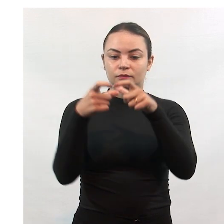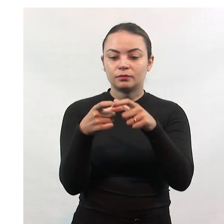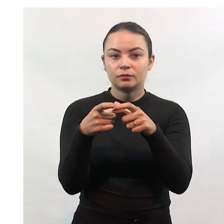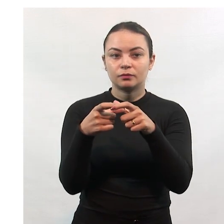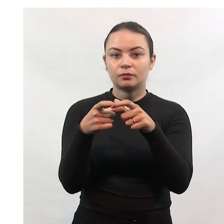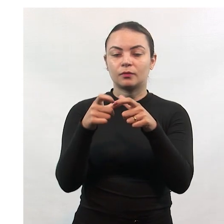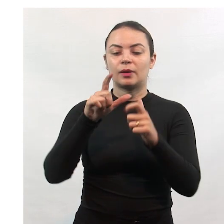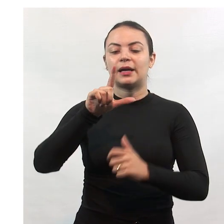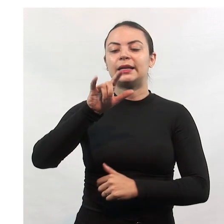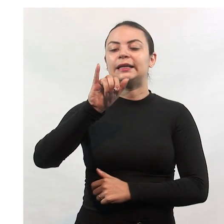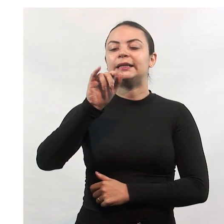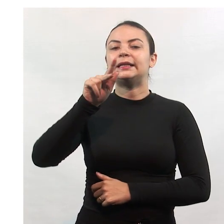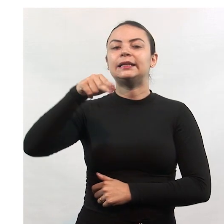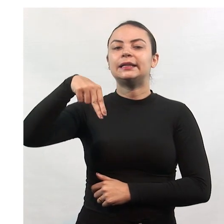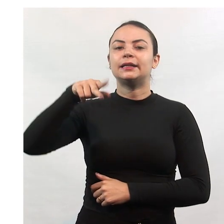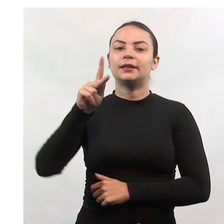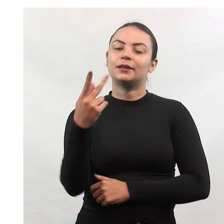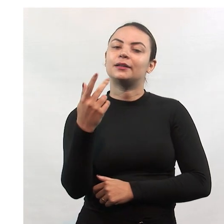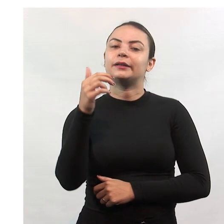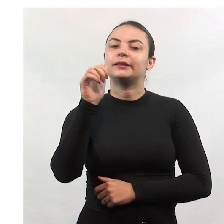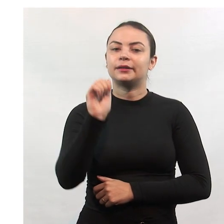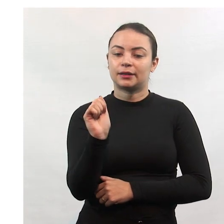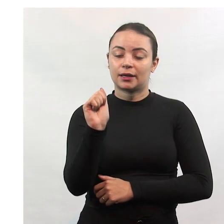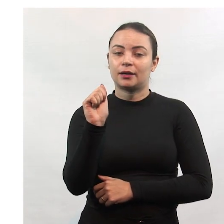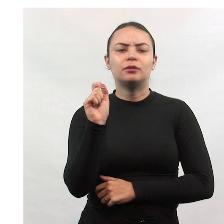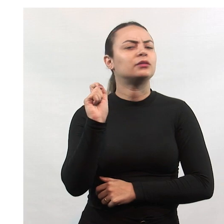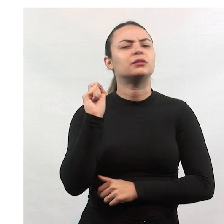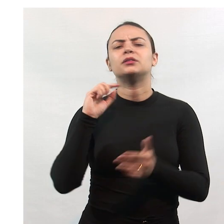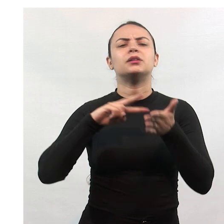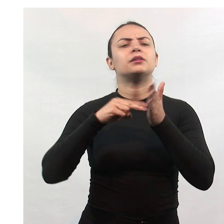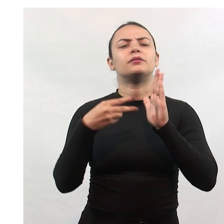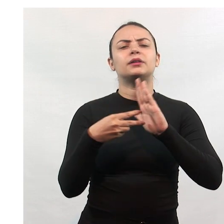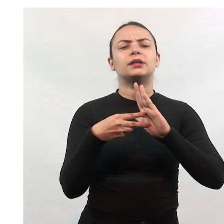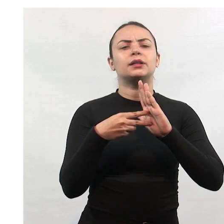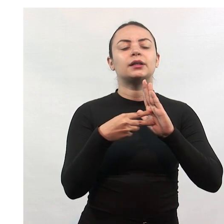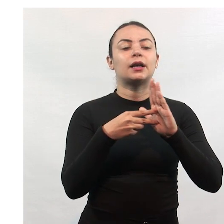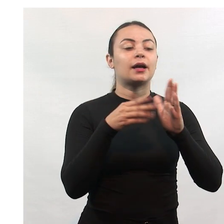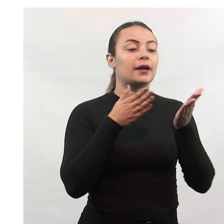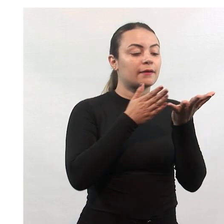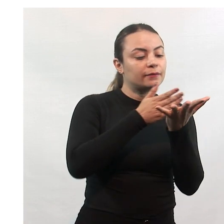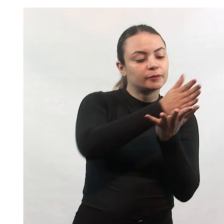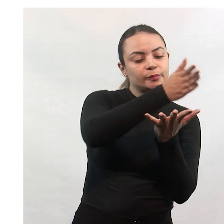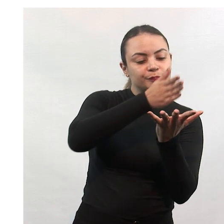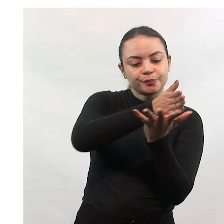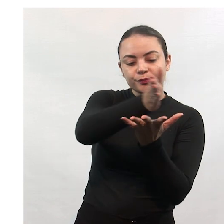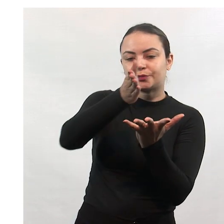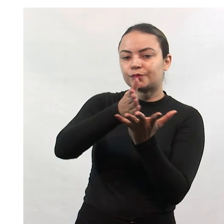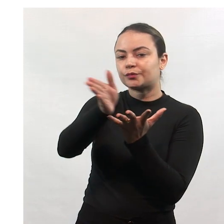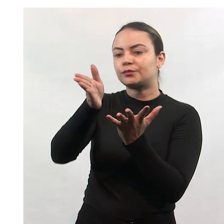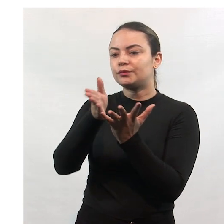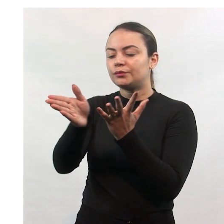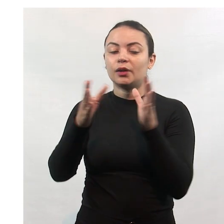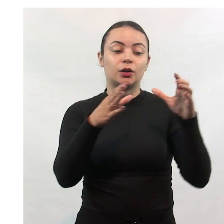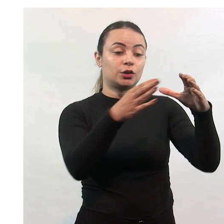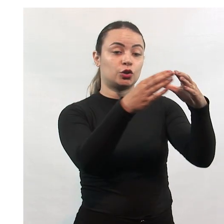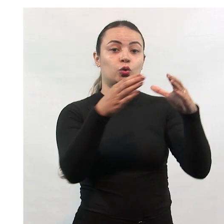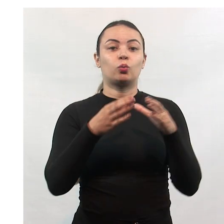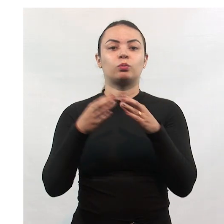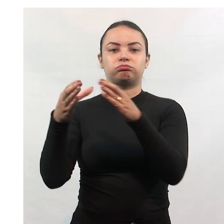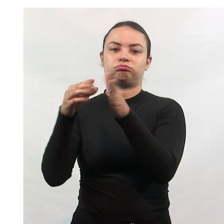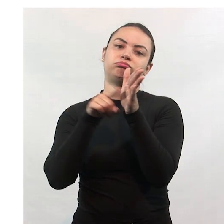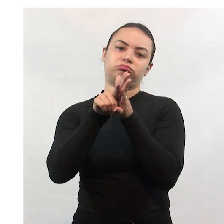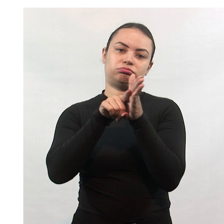à Distância, né, aonde em cada linha de pesquisa você tem possíveis temas a serem trabalhados,